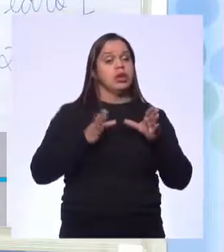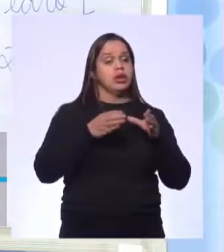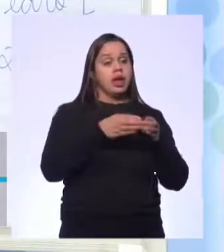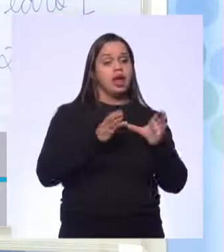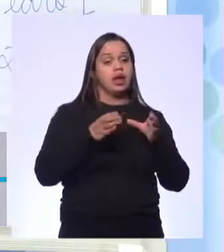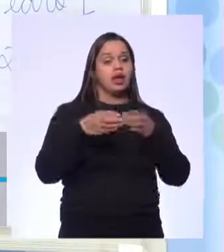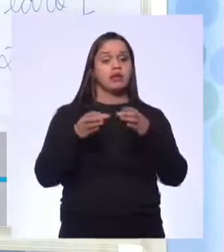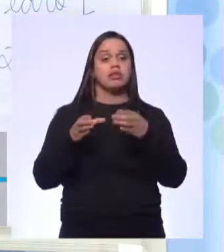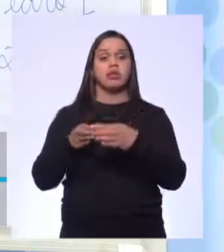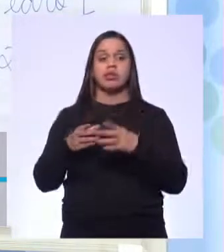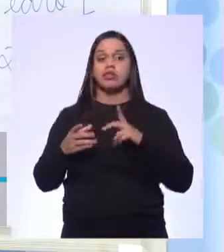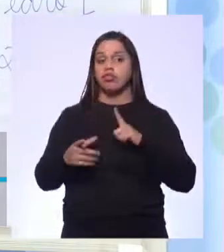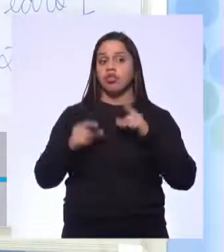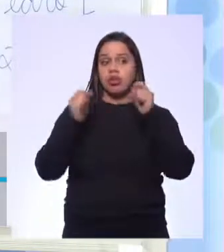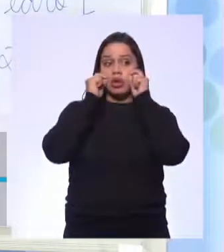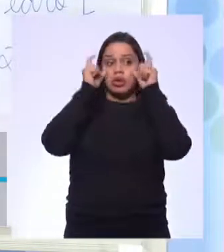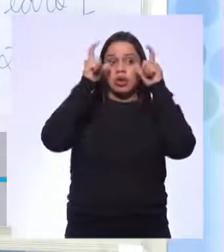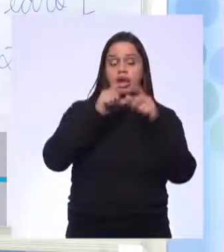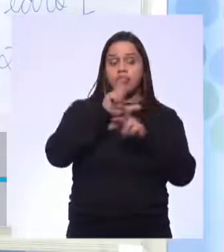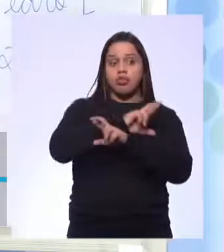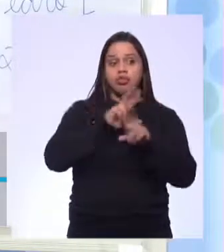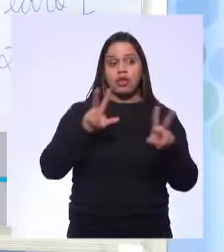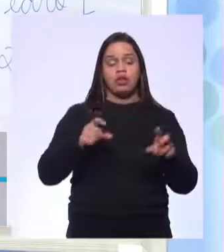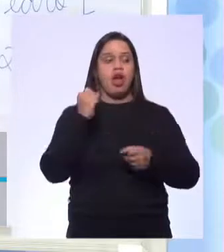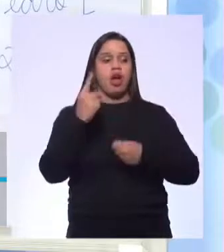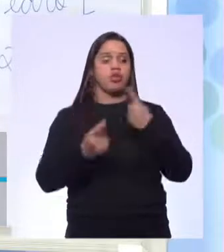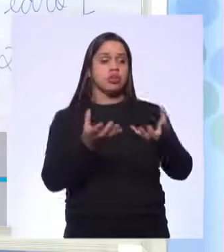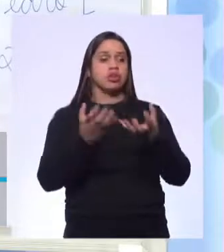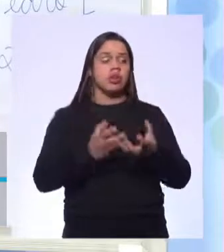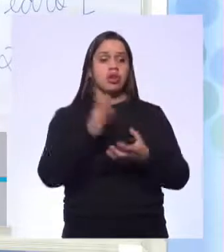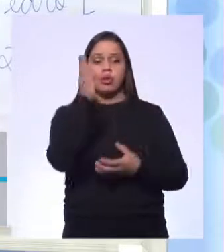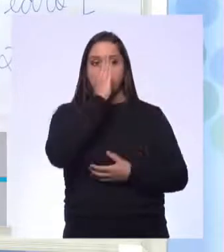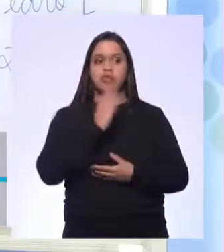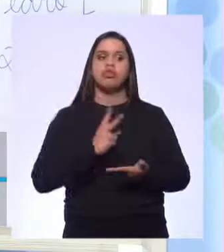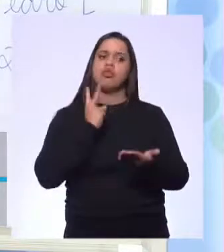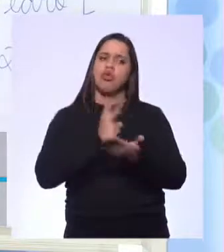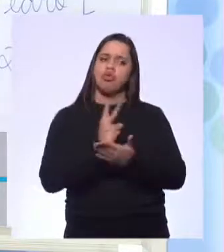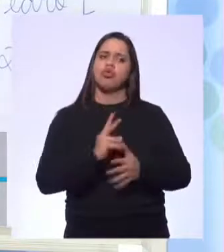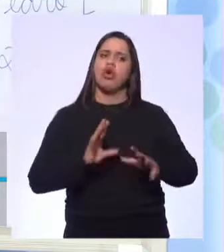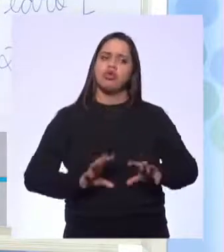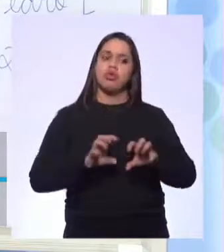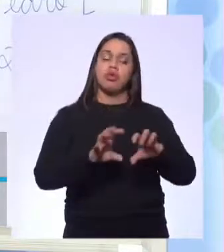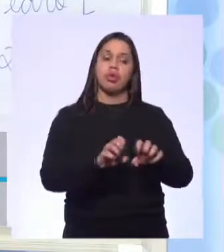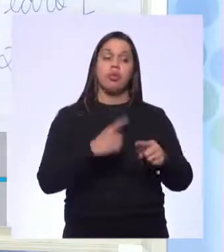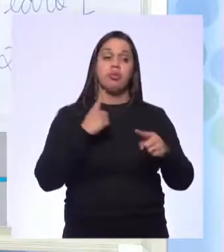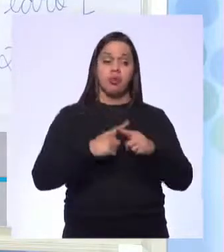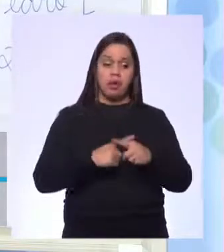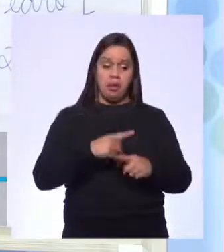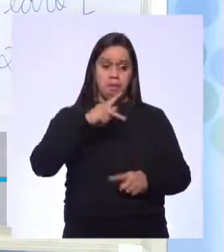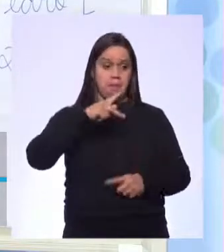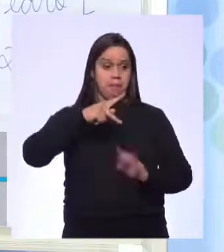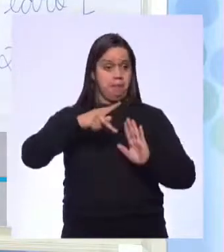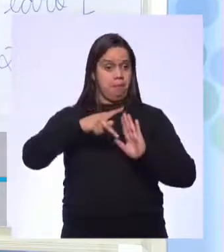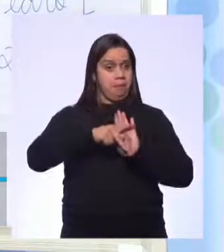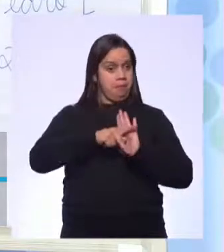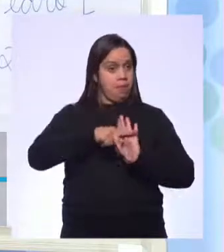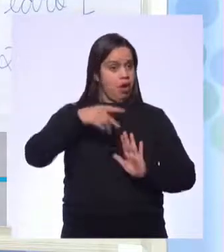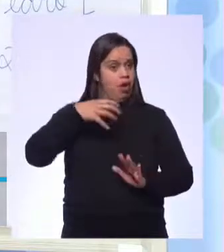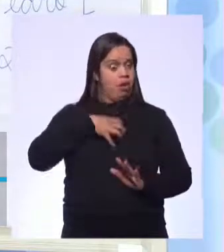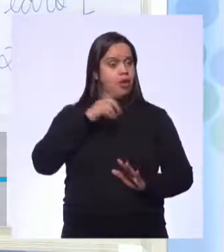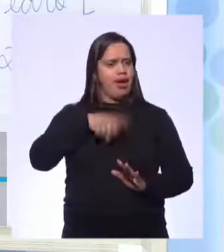tinha um interesse diferente. Alguns queriam que o Brasil continuasse uma colônia, porque para eles era muito